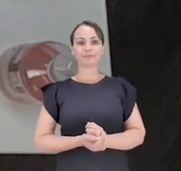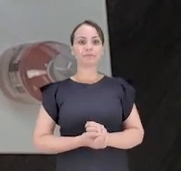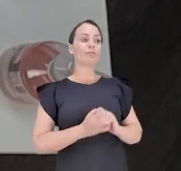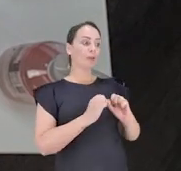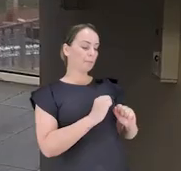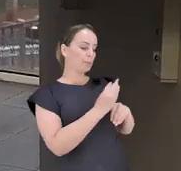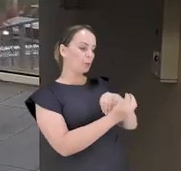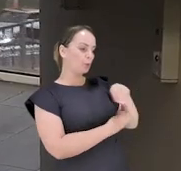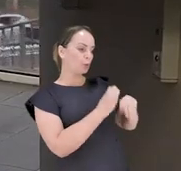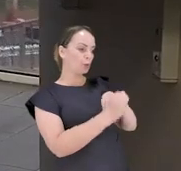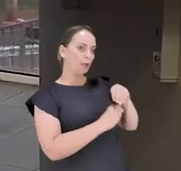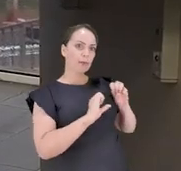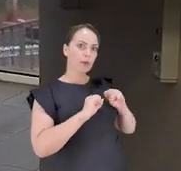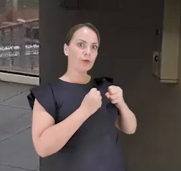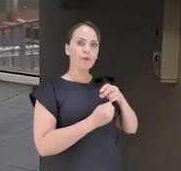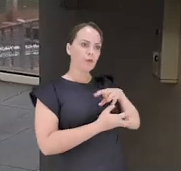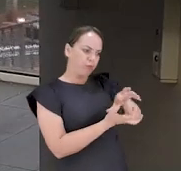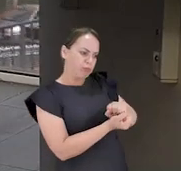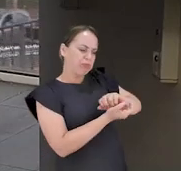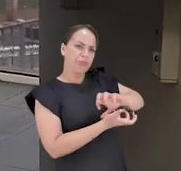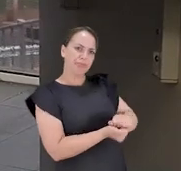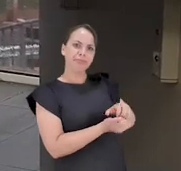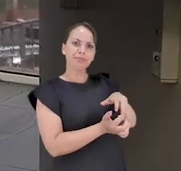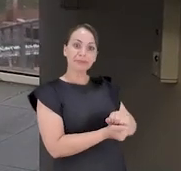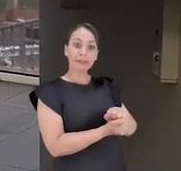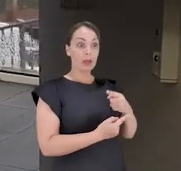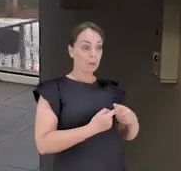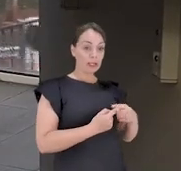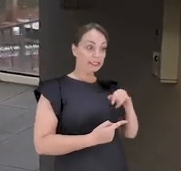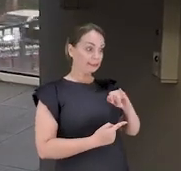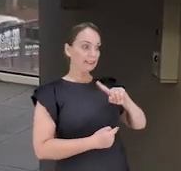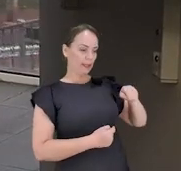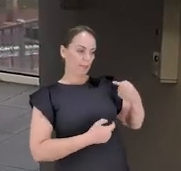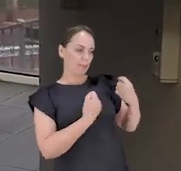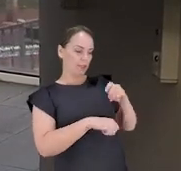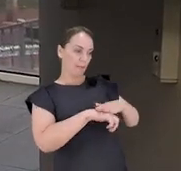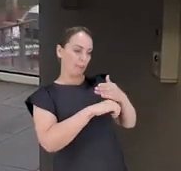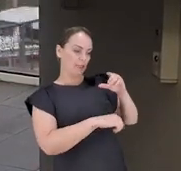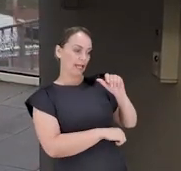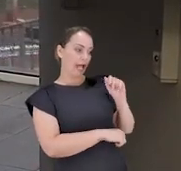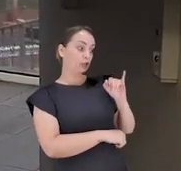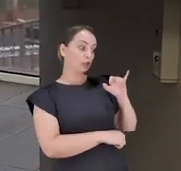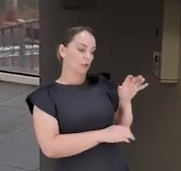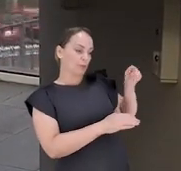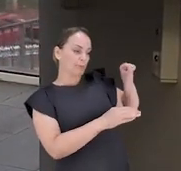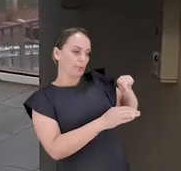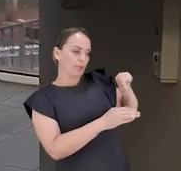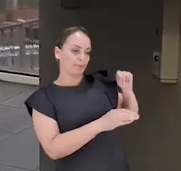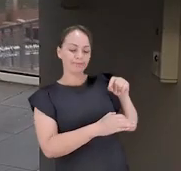Pode misturar com pode força. Misturar bem. Pode. Porque se depois precisar, eu adiciono mais ativador pra você. Ah, tá.